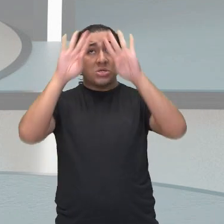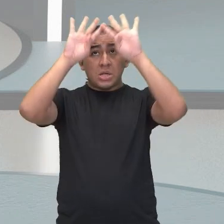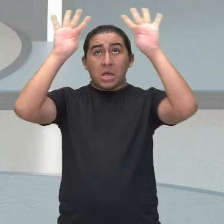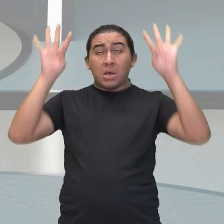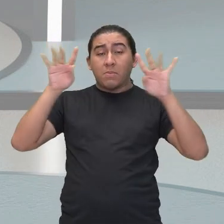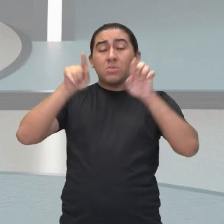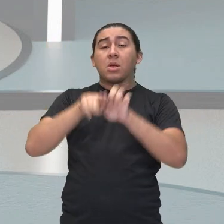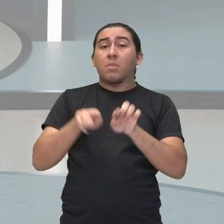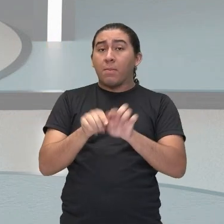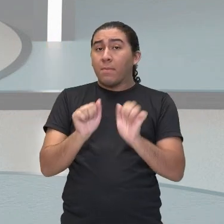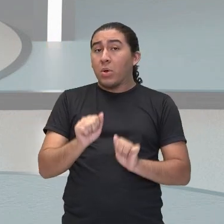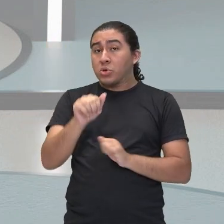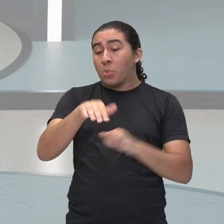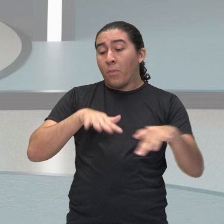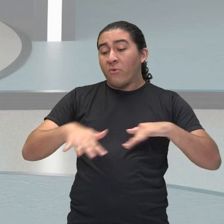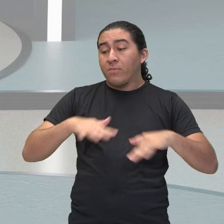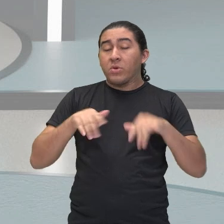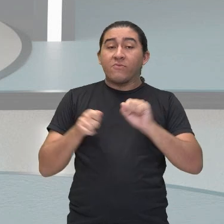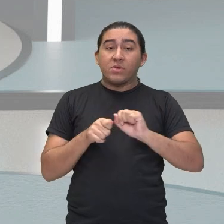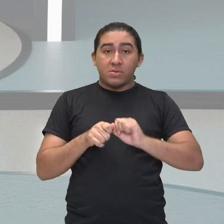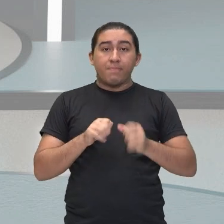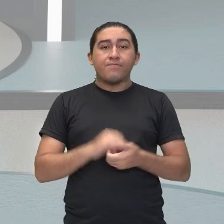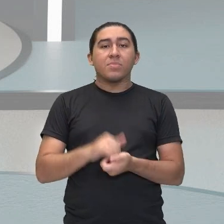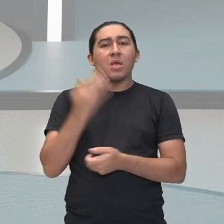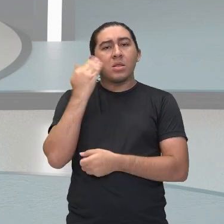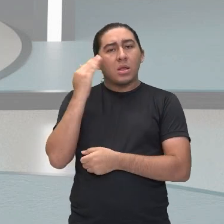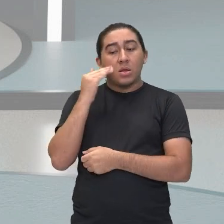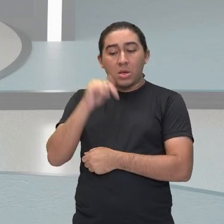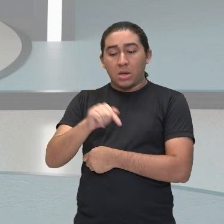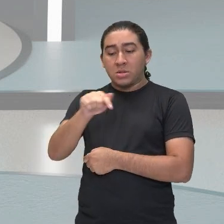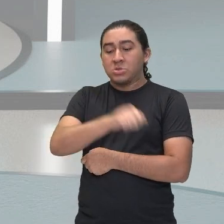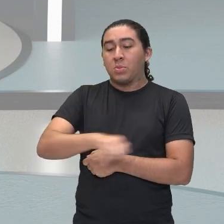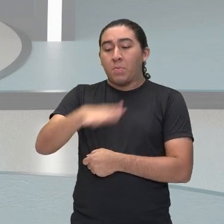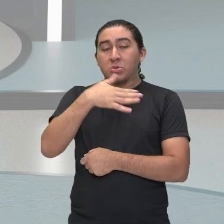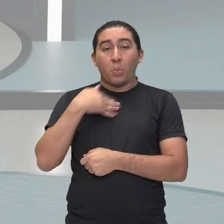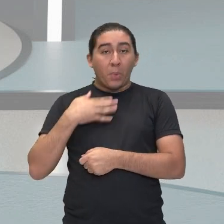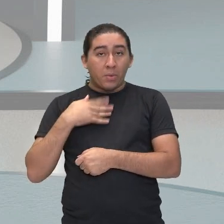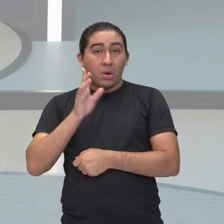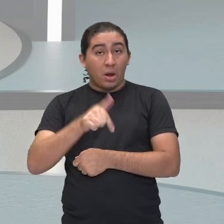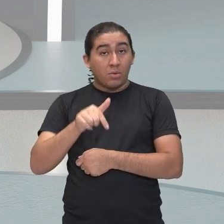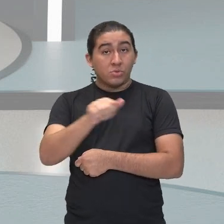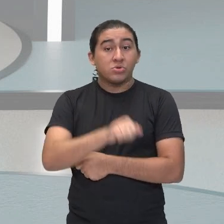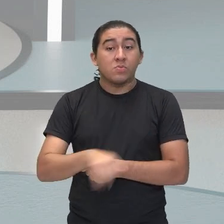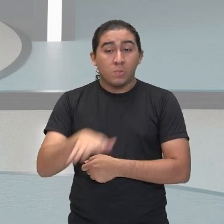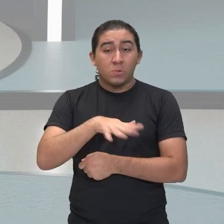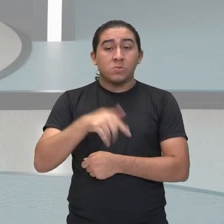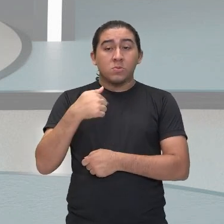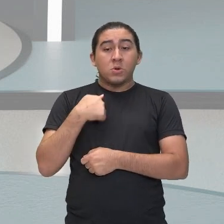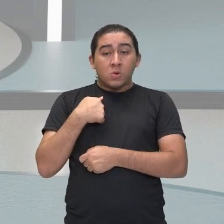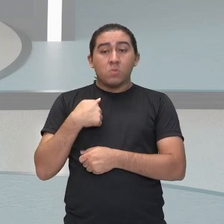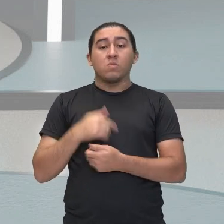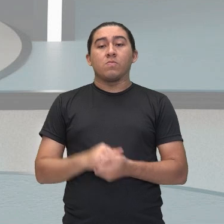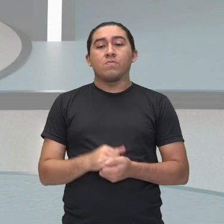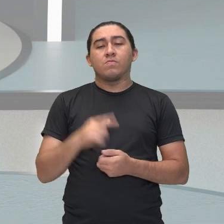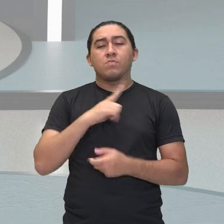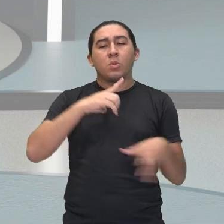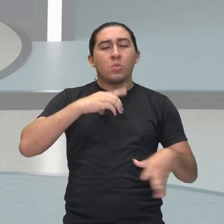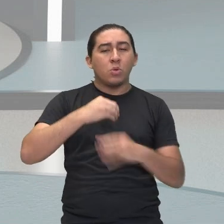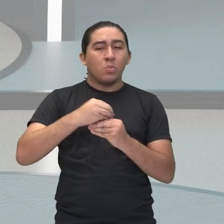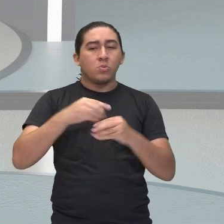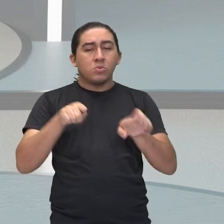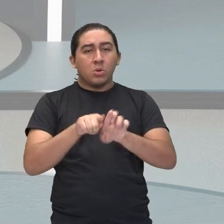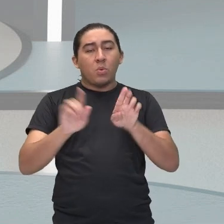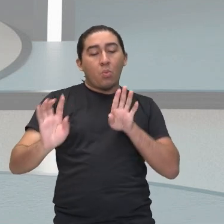que esse espaço em que faço parte, ele é um espaço em que eu contribuo e ele